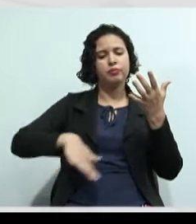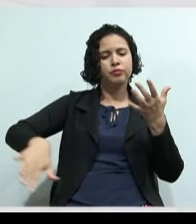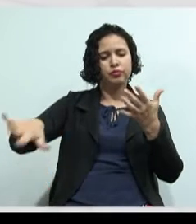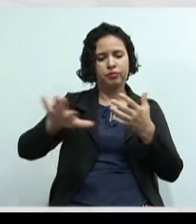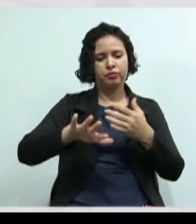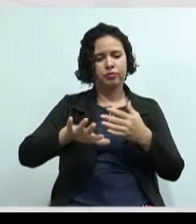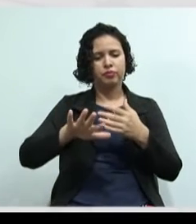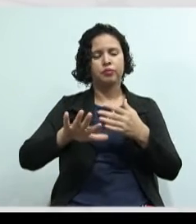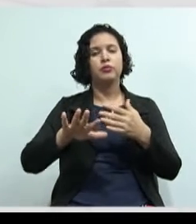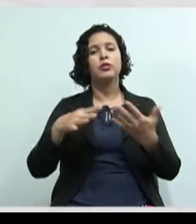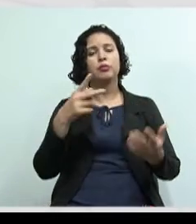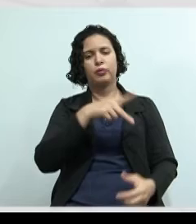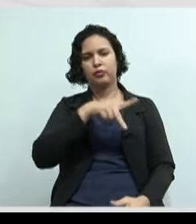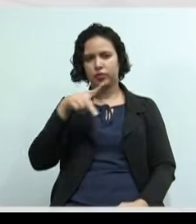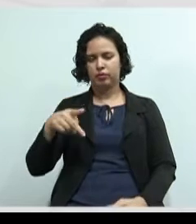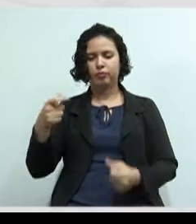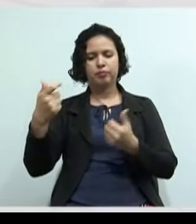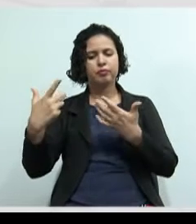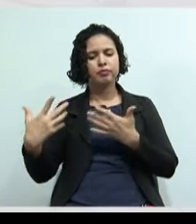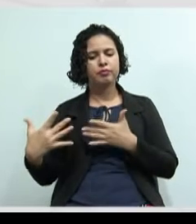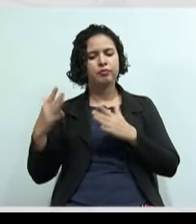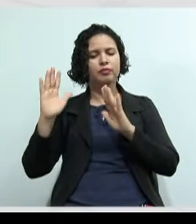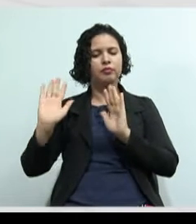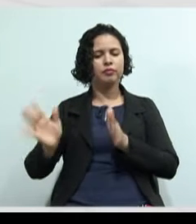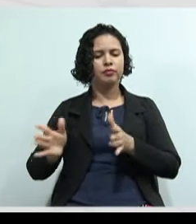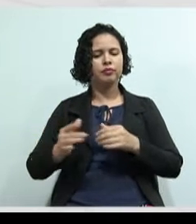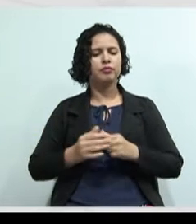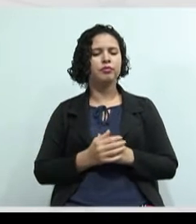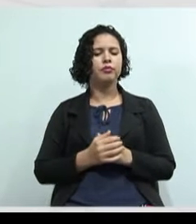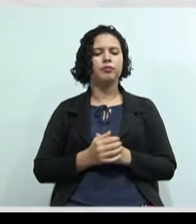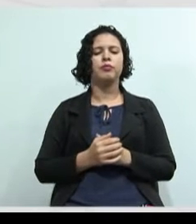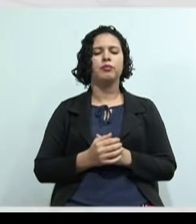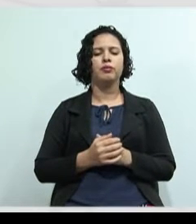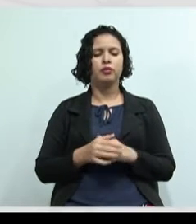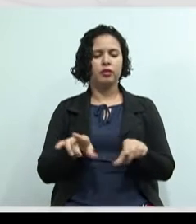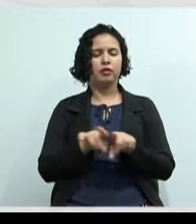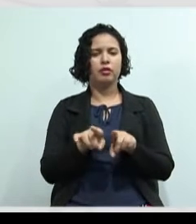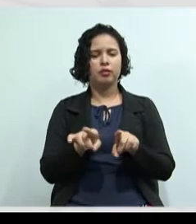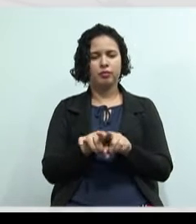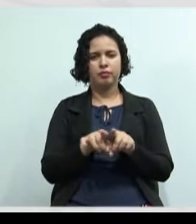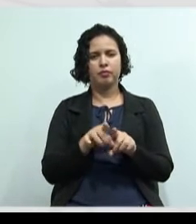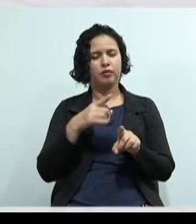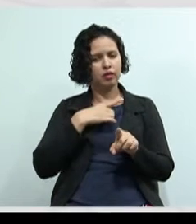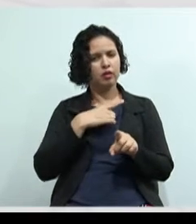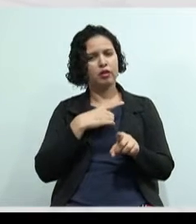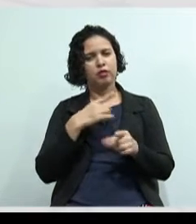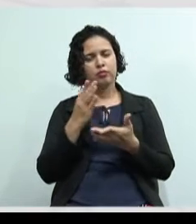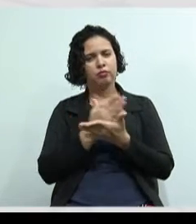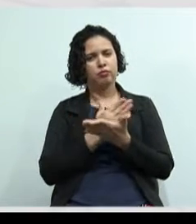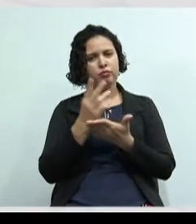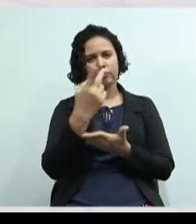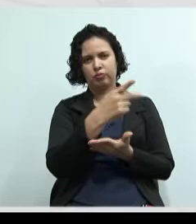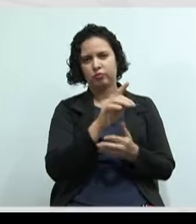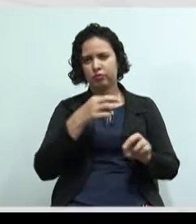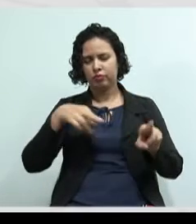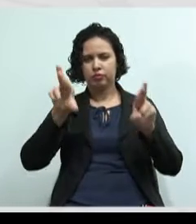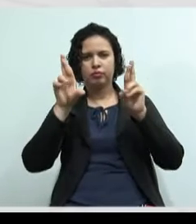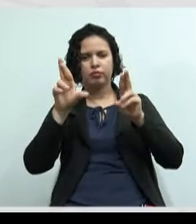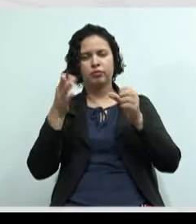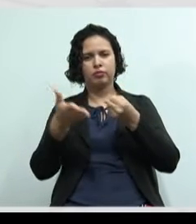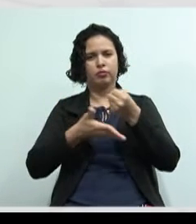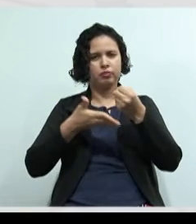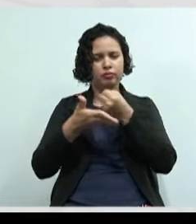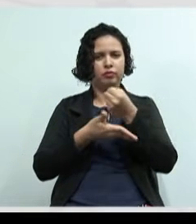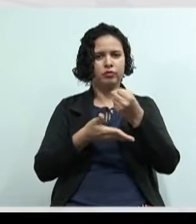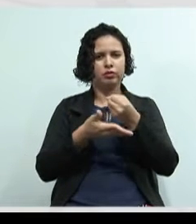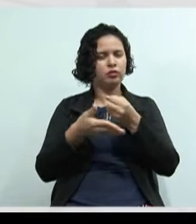aqui o professor Valdes colocou muito bem, tá? Devido ao fato de lidar com a incerteza, tem suas decisões baseadas principalmente